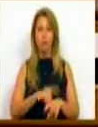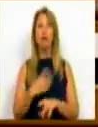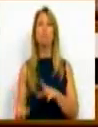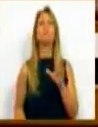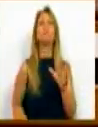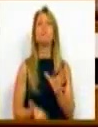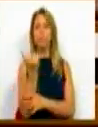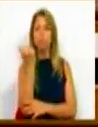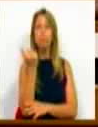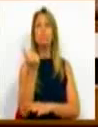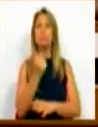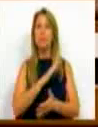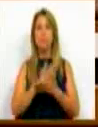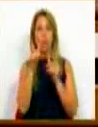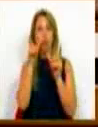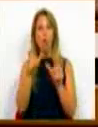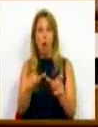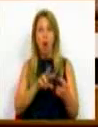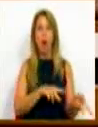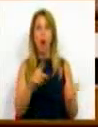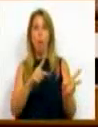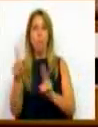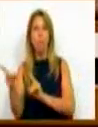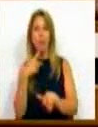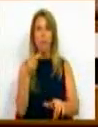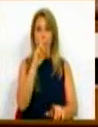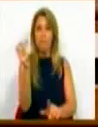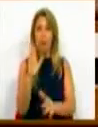sem descontrolar e de reformar sem fragilizar.